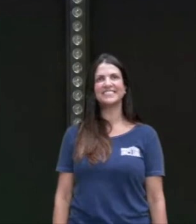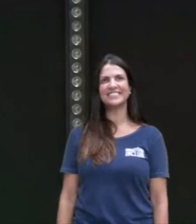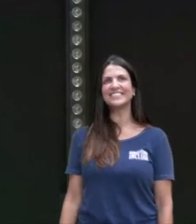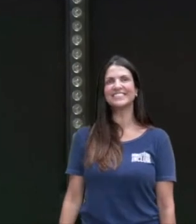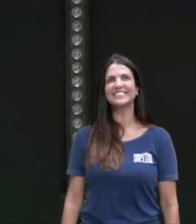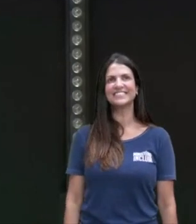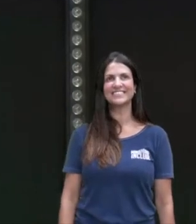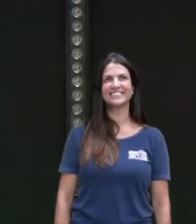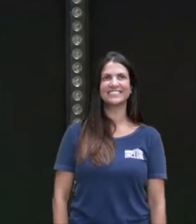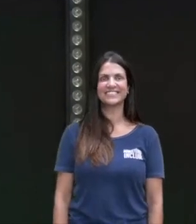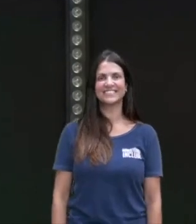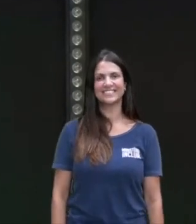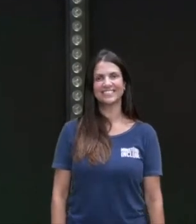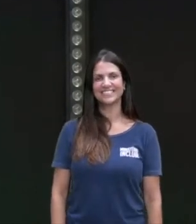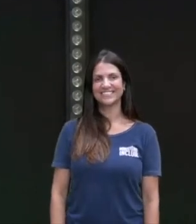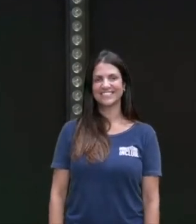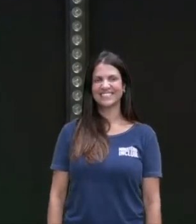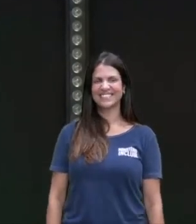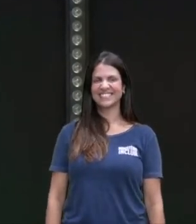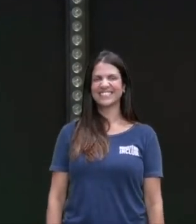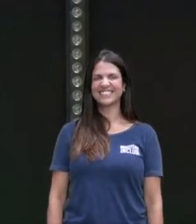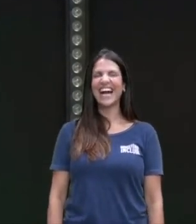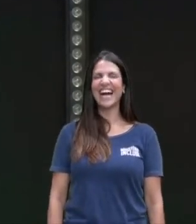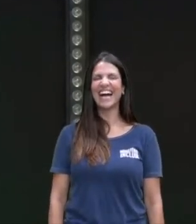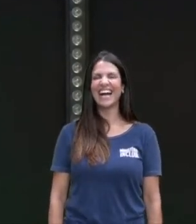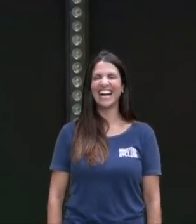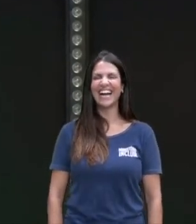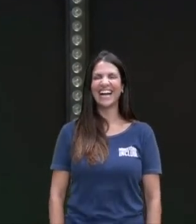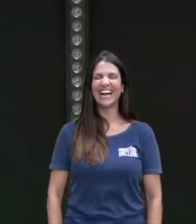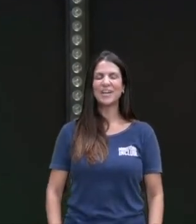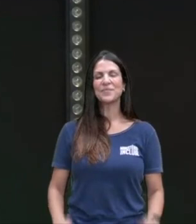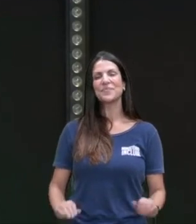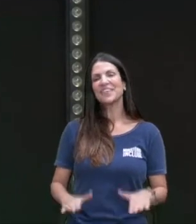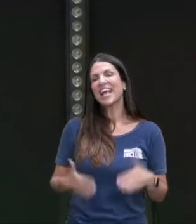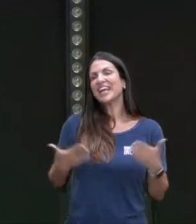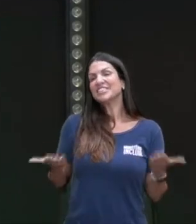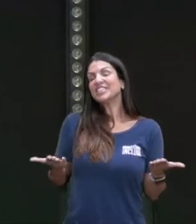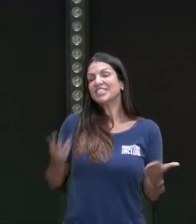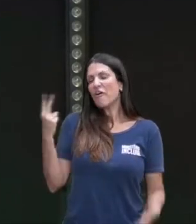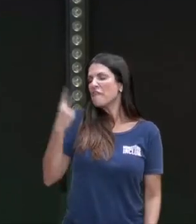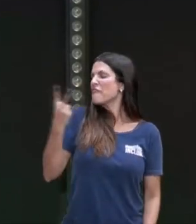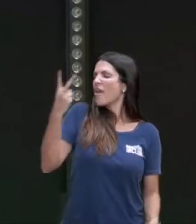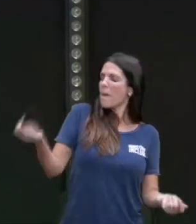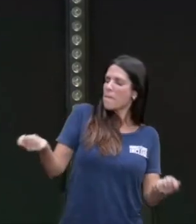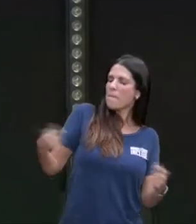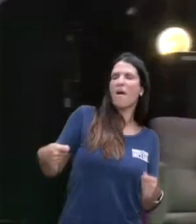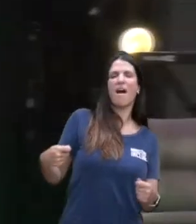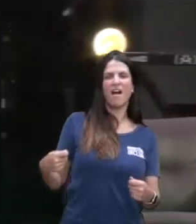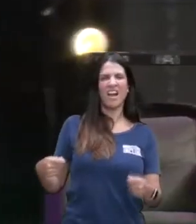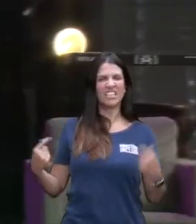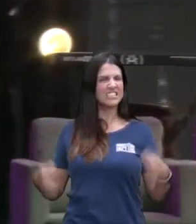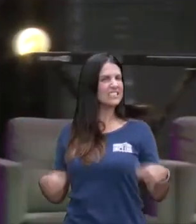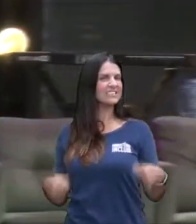é Oi gente supervalorizou demais as necessidades dele quando